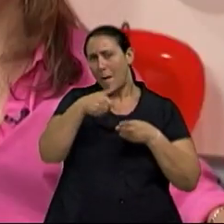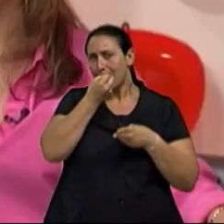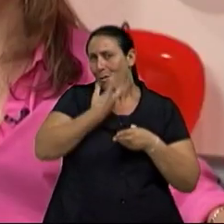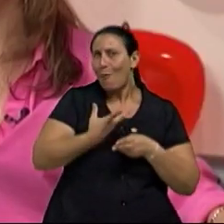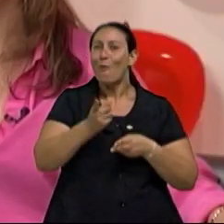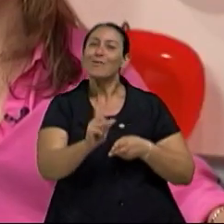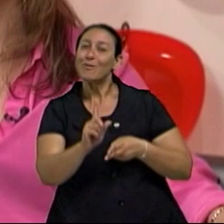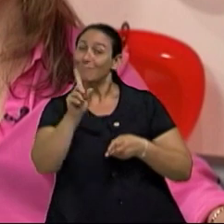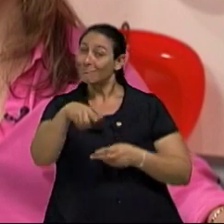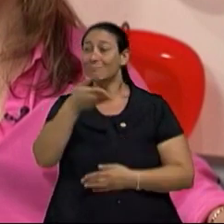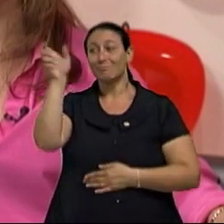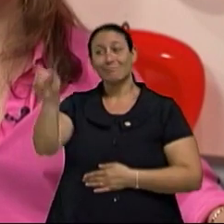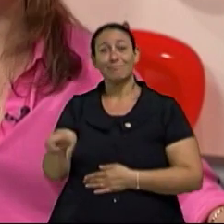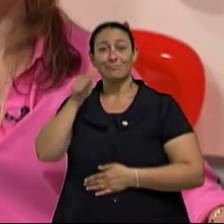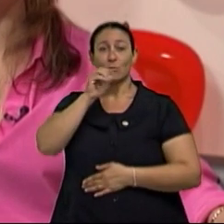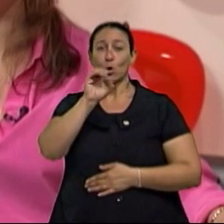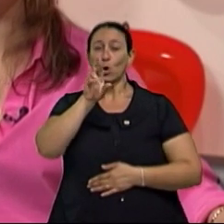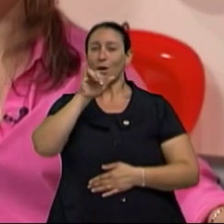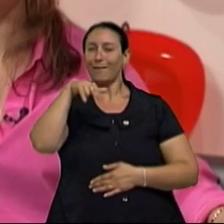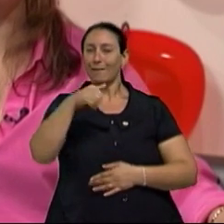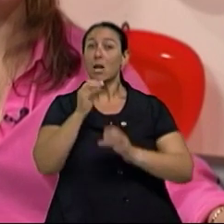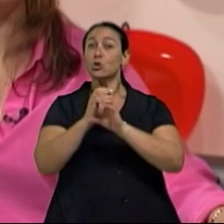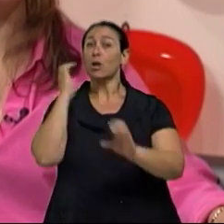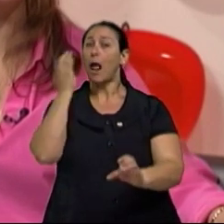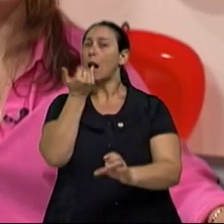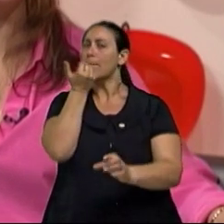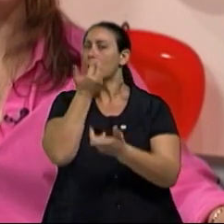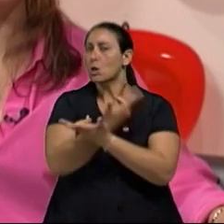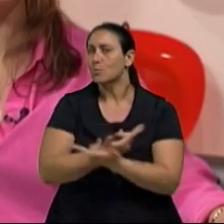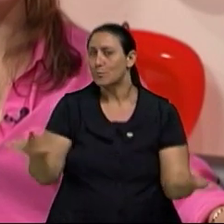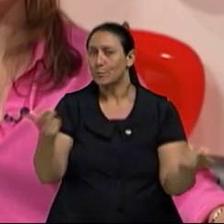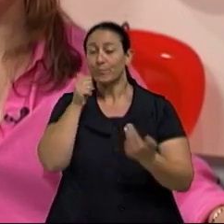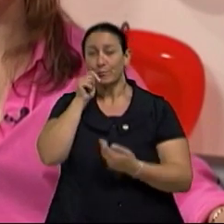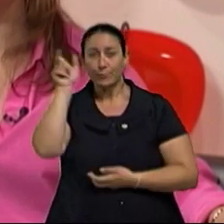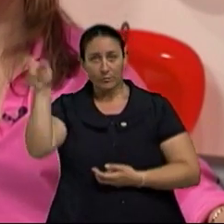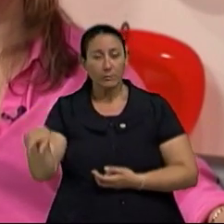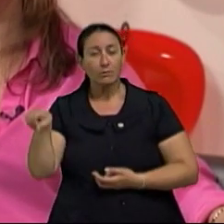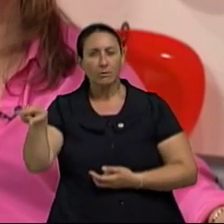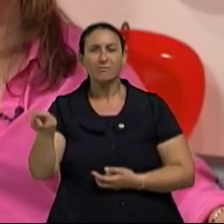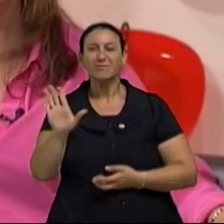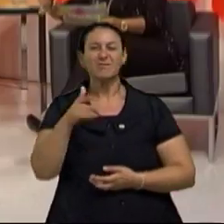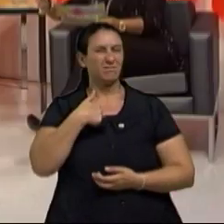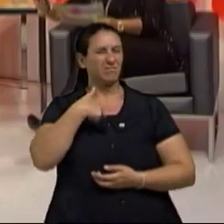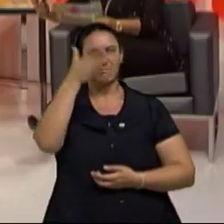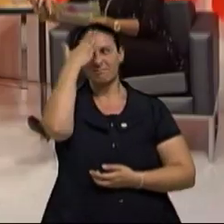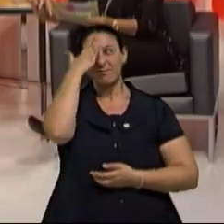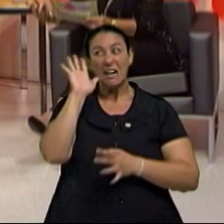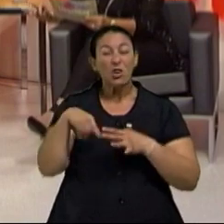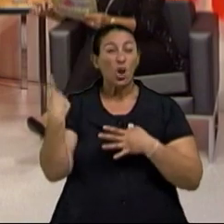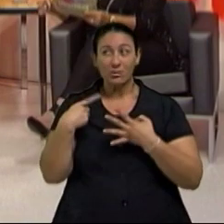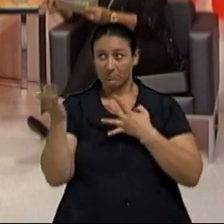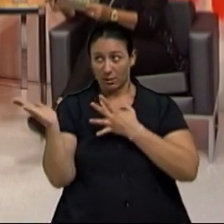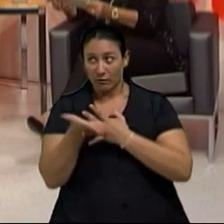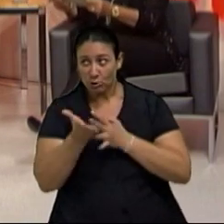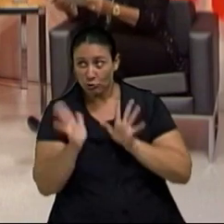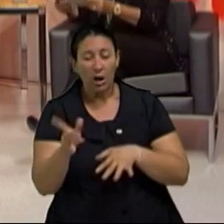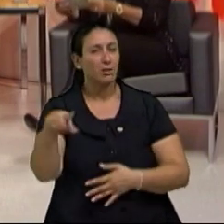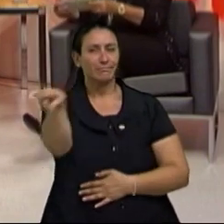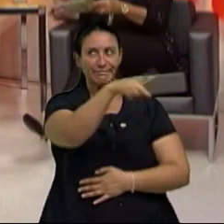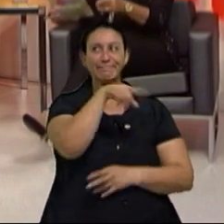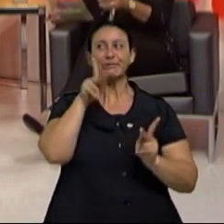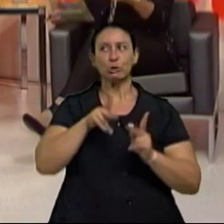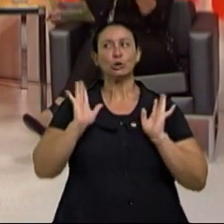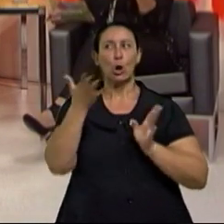Corina Rangel. Corina, na volta do intervalo, garanto que alguém que tinha chocolate em casa já comeu um pedacinho de chocolate. Eu quero